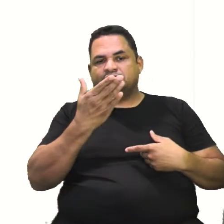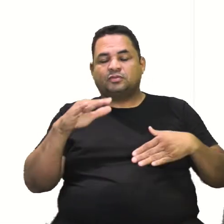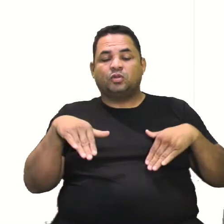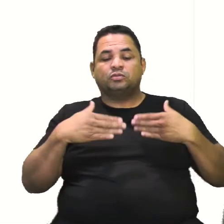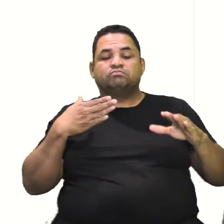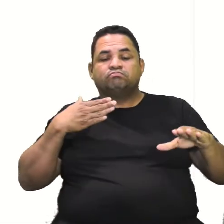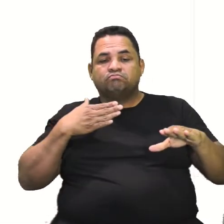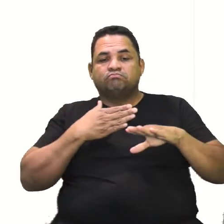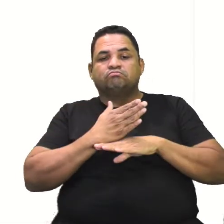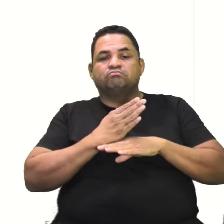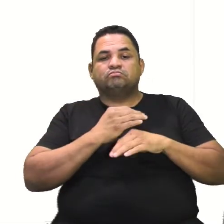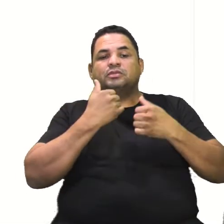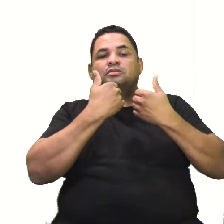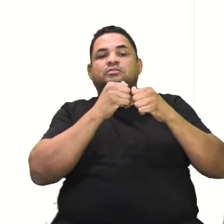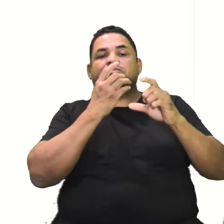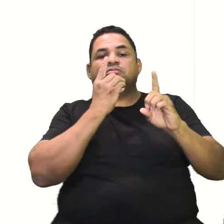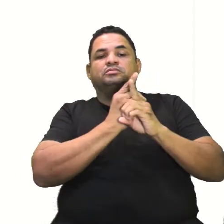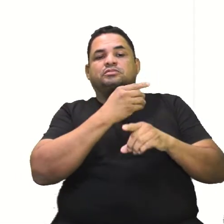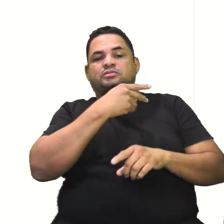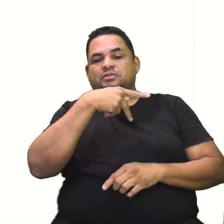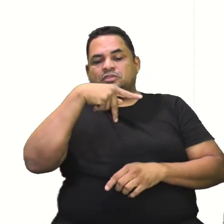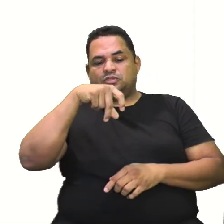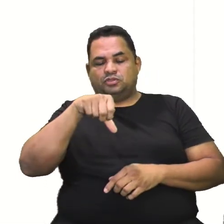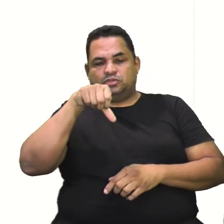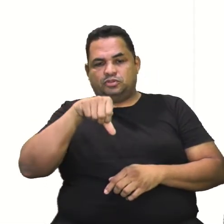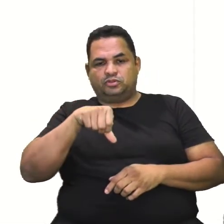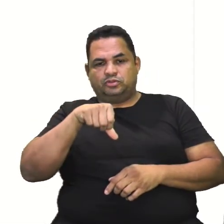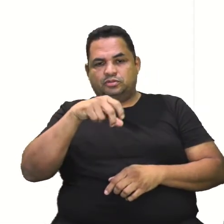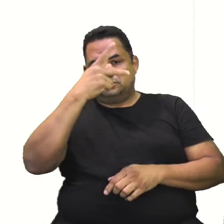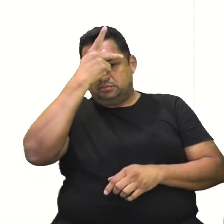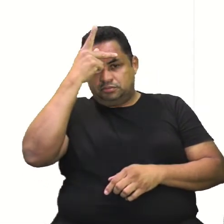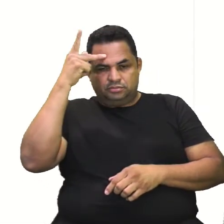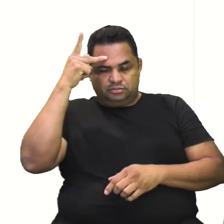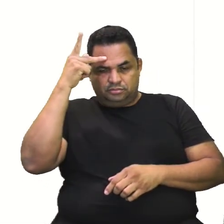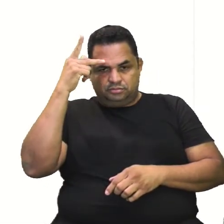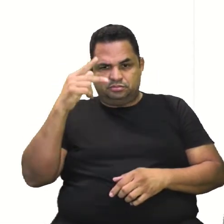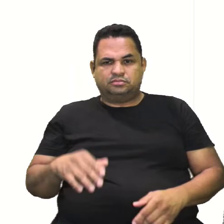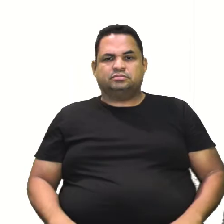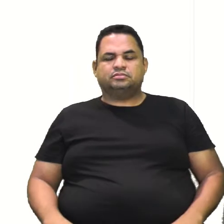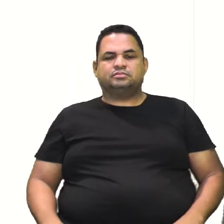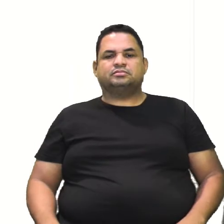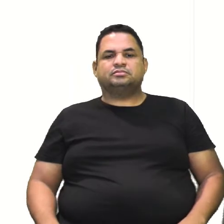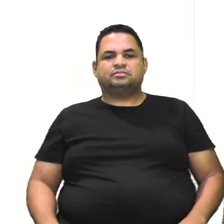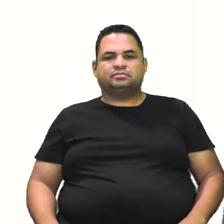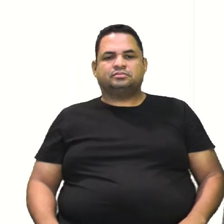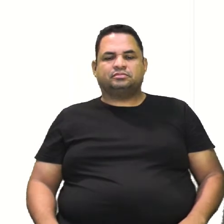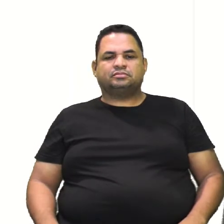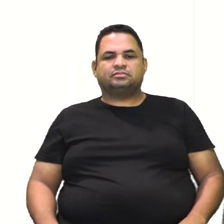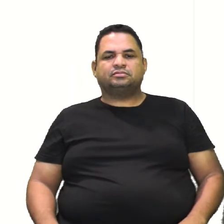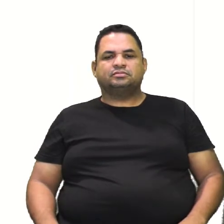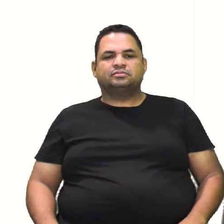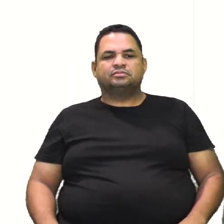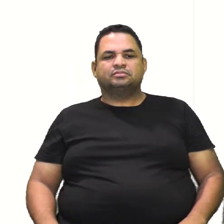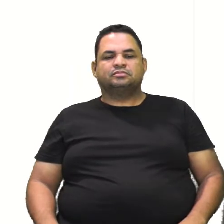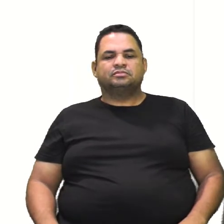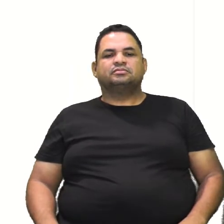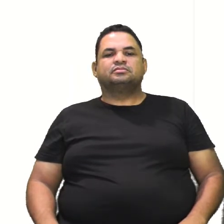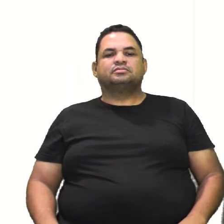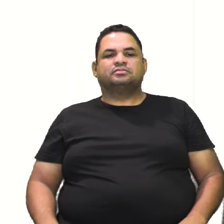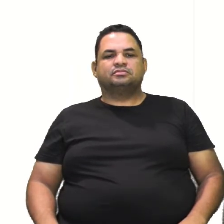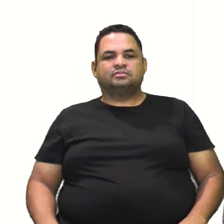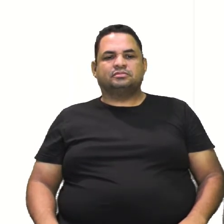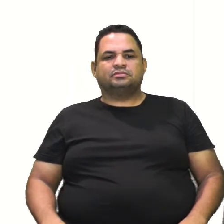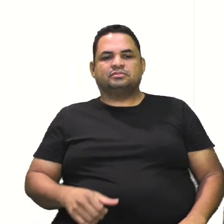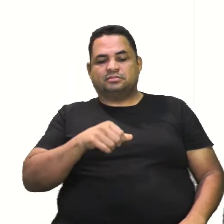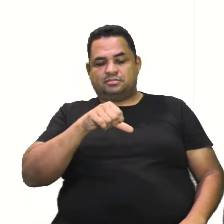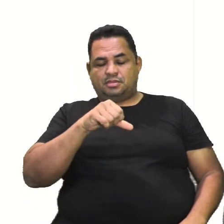lá, quando entrei em um ônibus... Encontrei 9 passageiros. Passageiros. 9 passageiros. Ah, mais